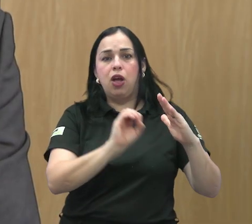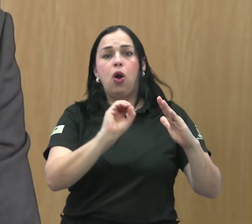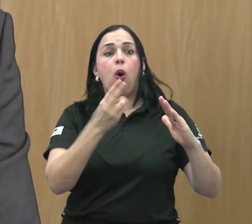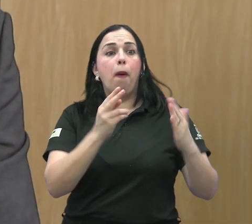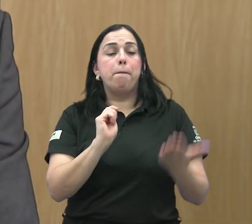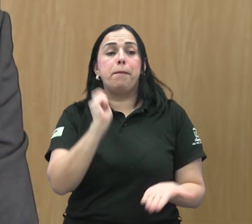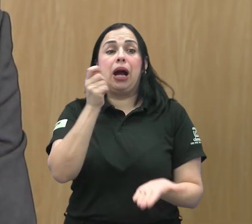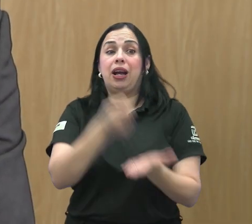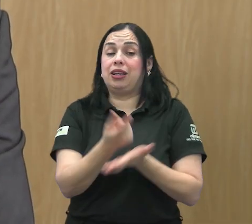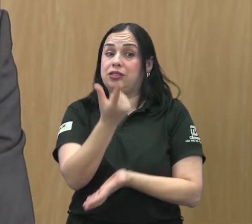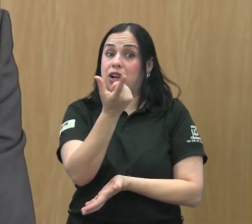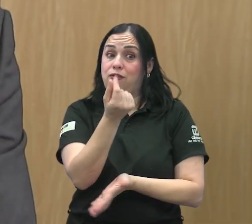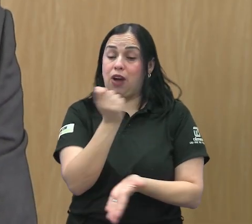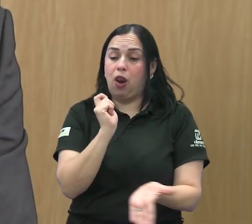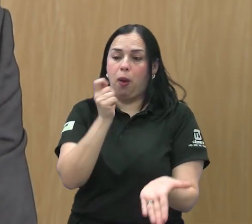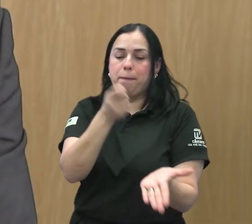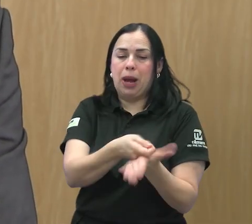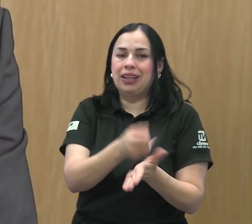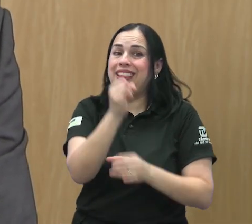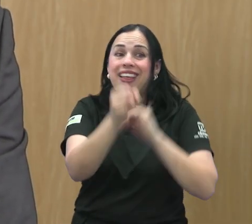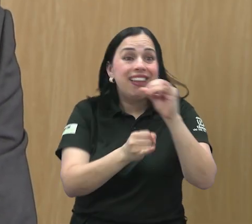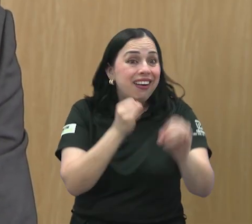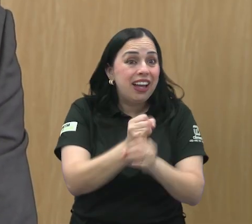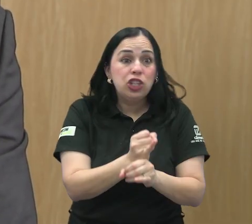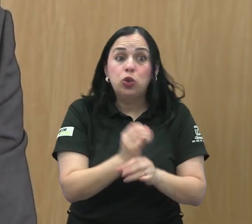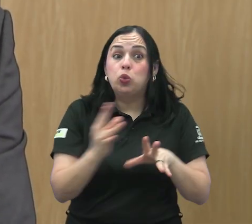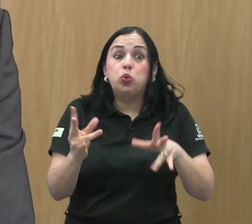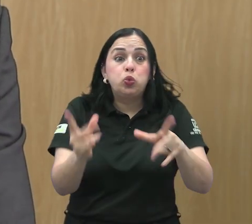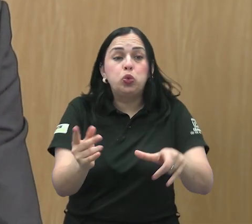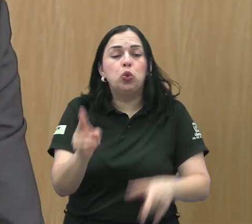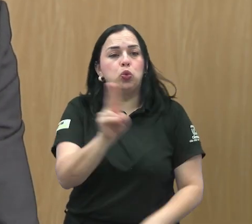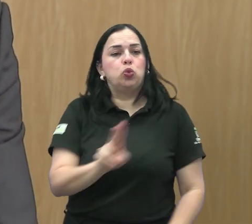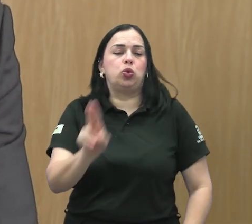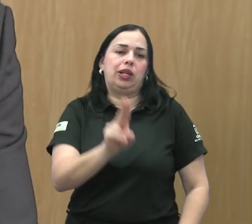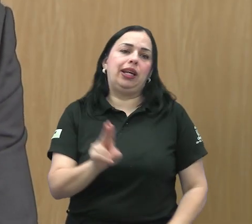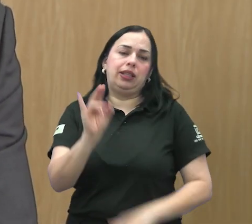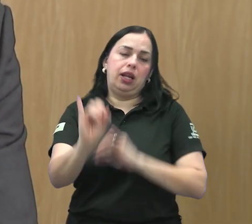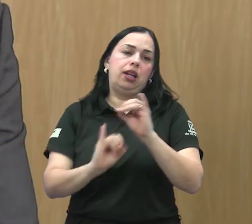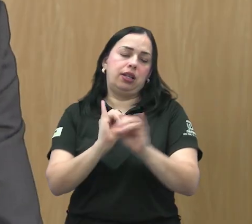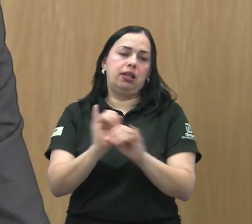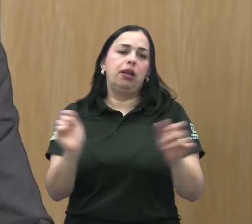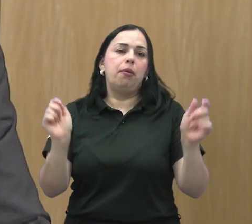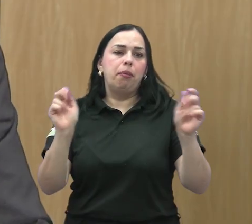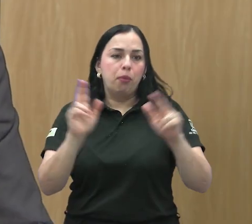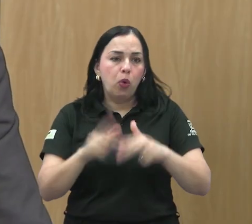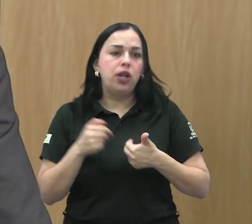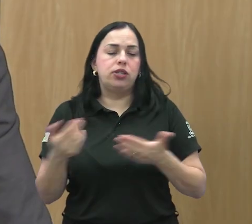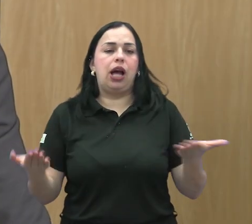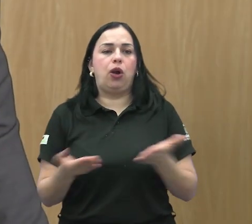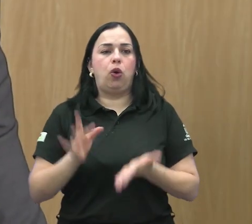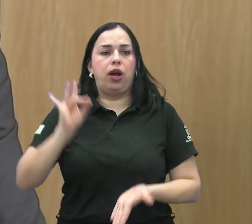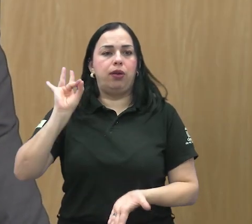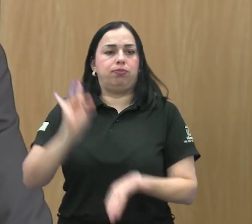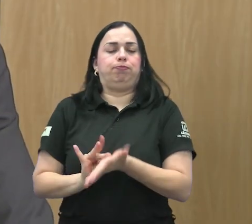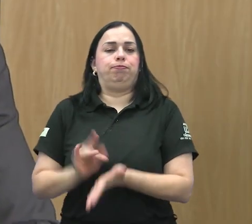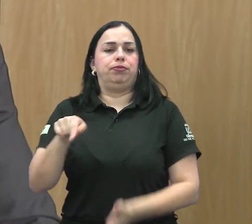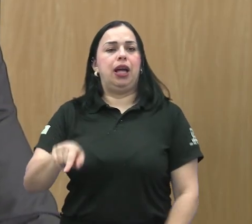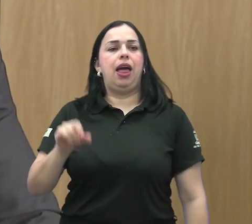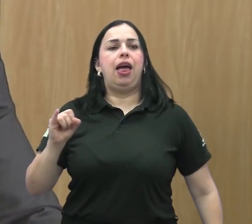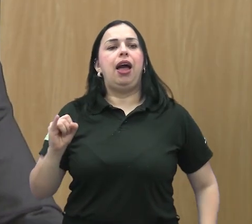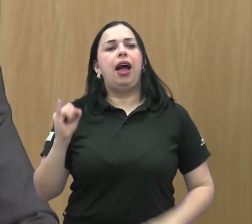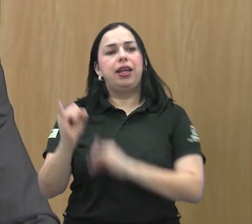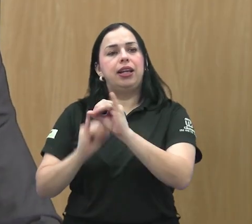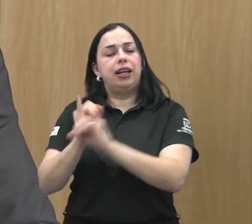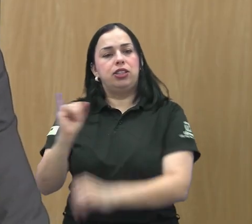trabalho via home office ou pagam contas pela internet, resolvem tudo pela internet, acabou se tornando o declarado